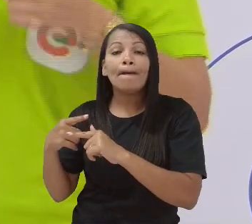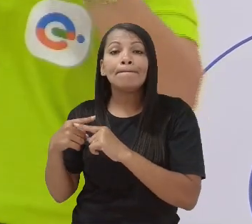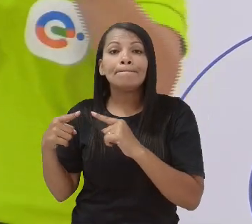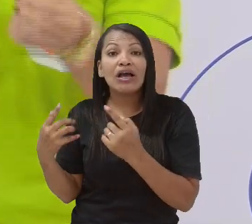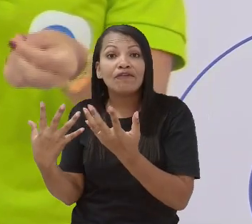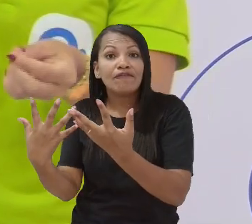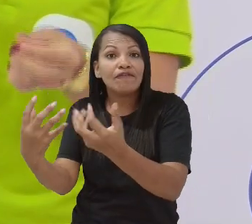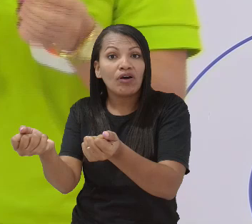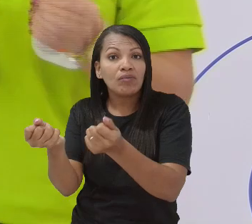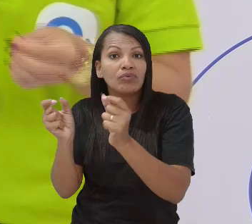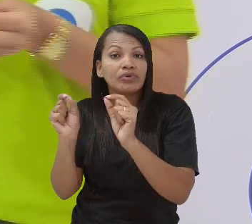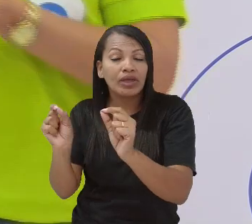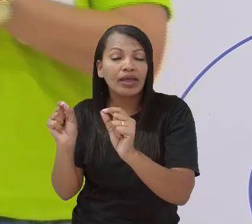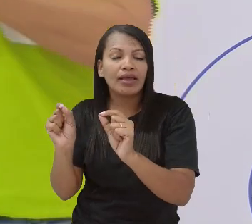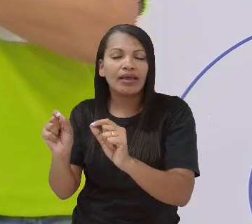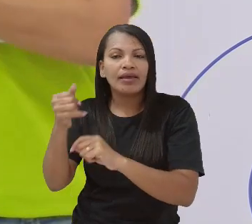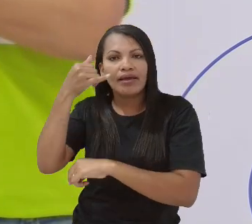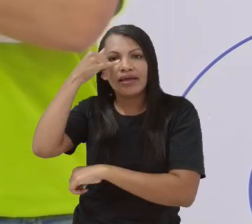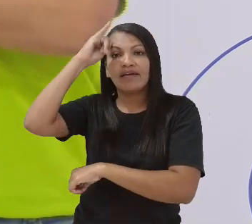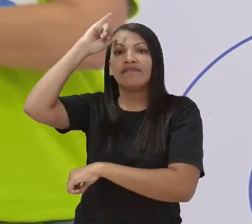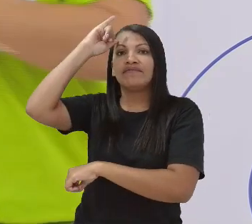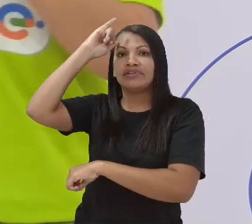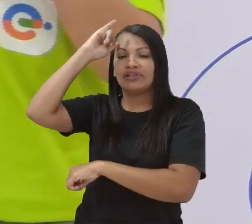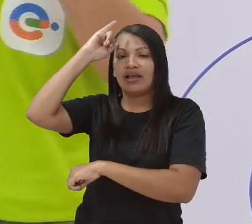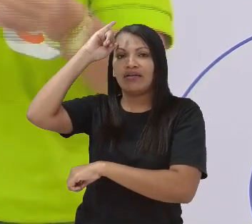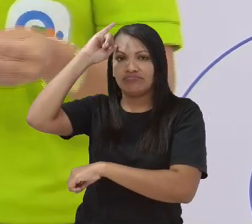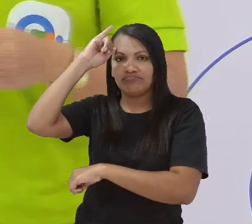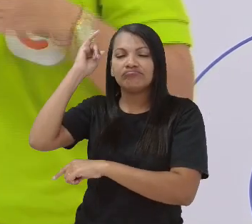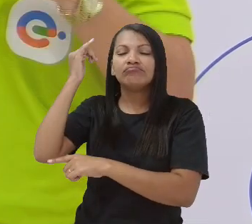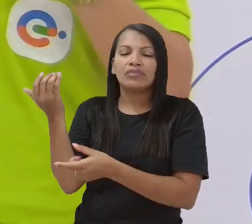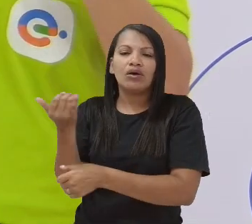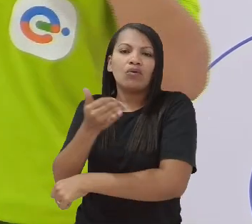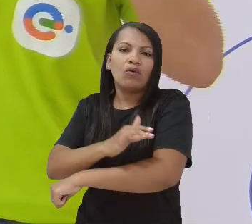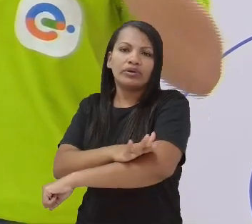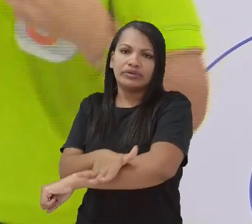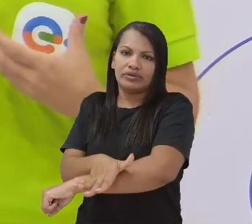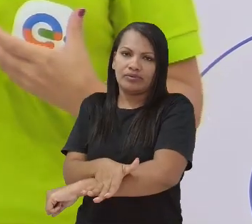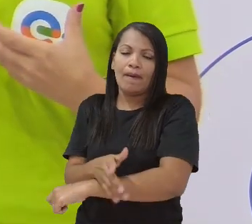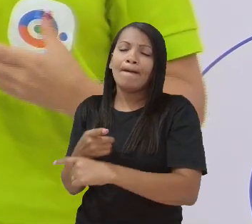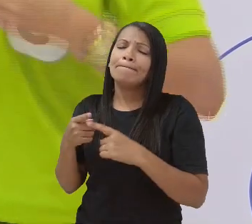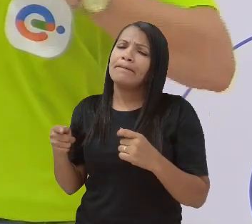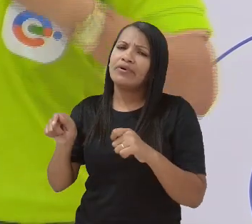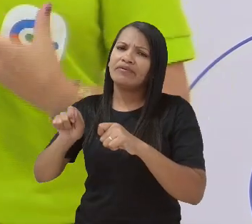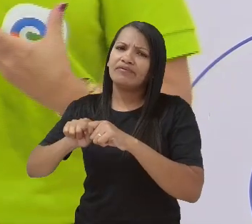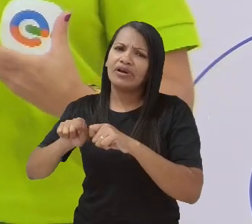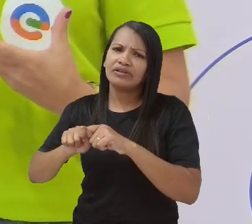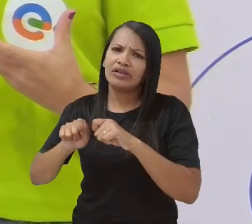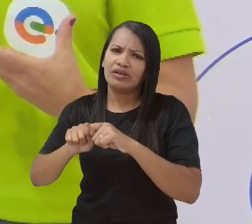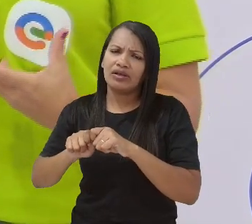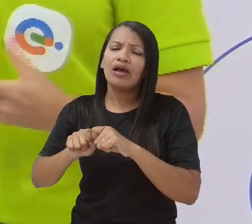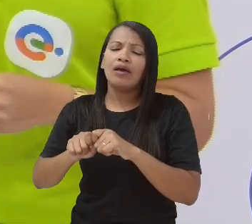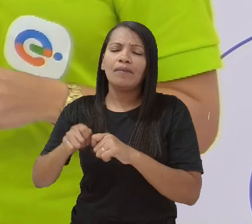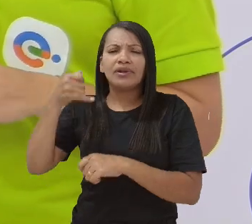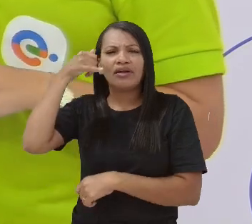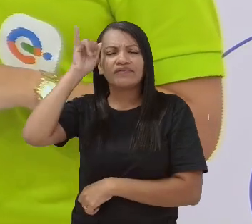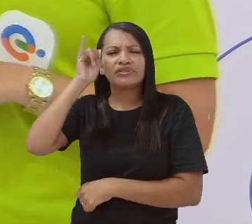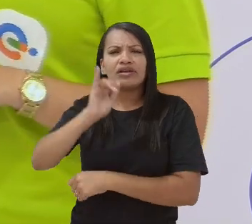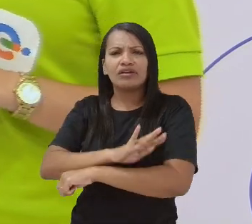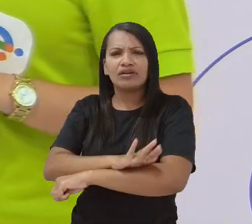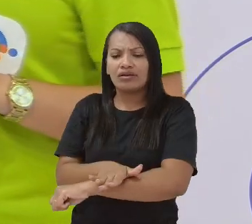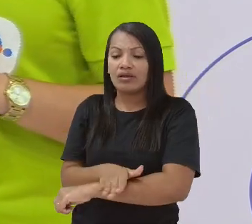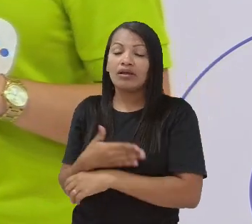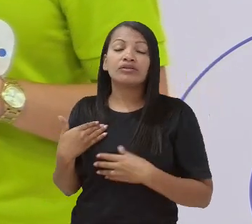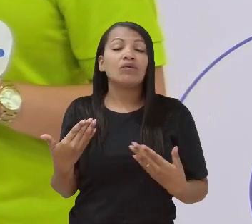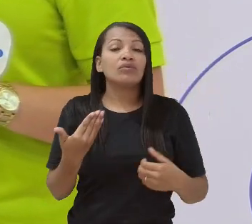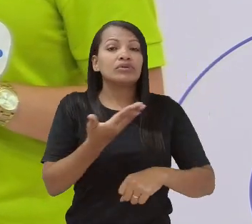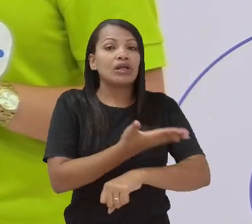combater o racismo. Como a gente pode fazer para ter uma postura antirracista? E na nossa prática do dia